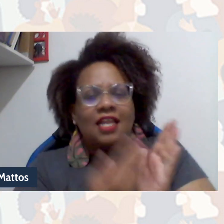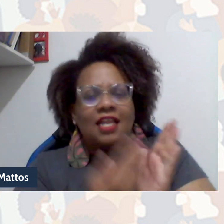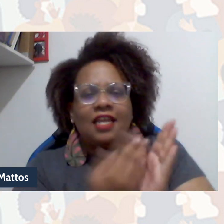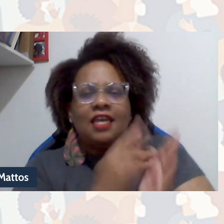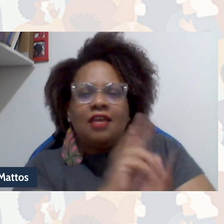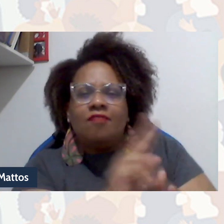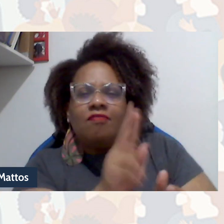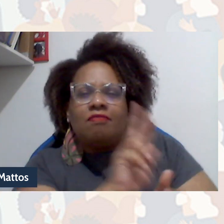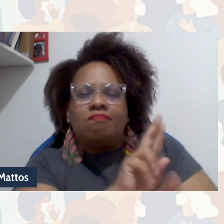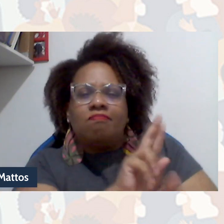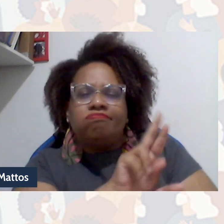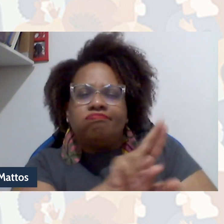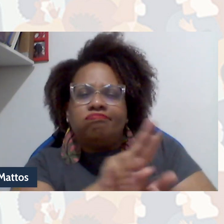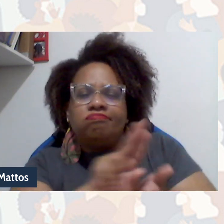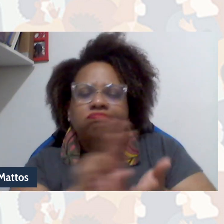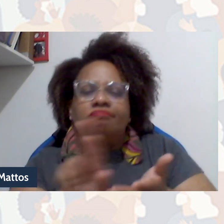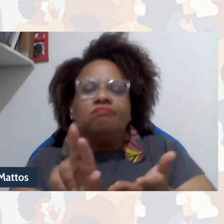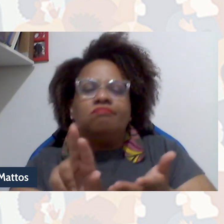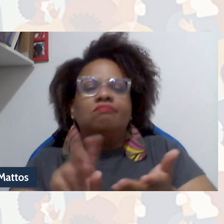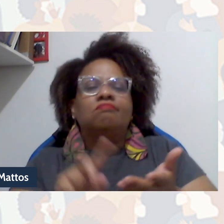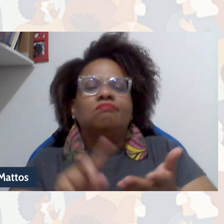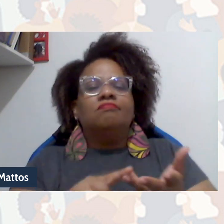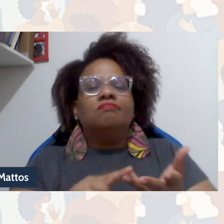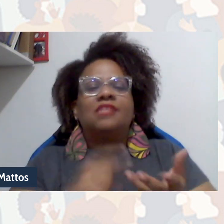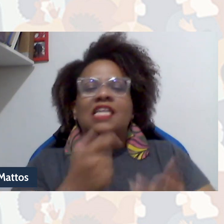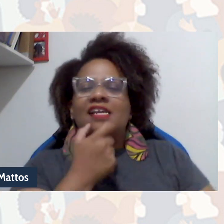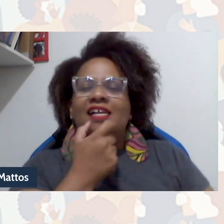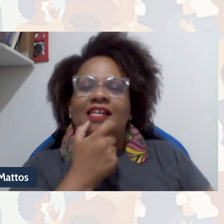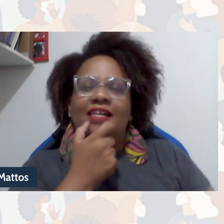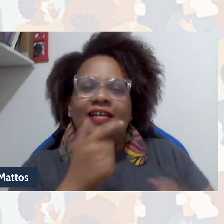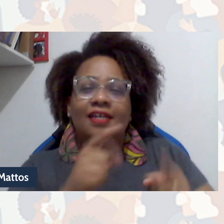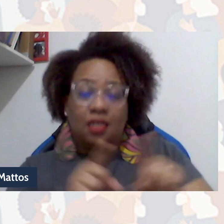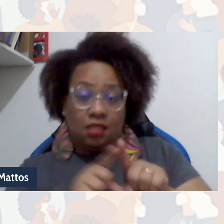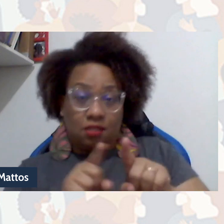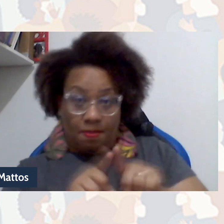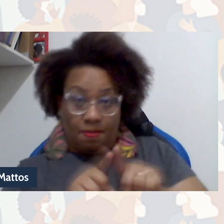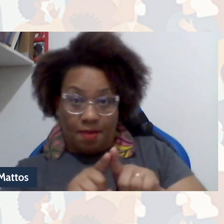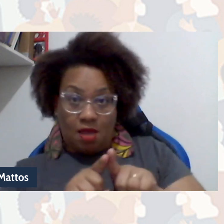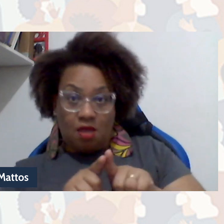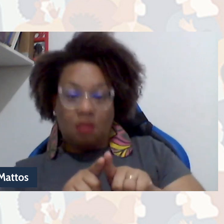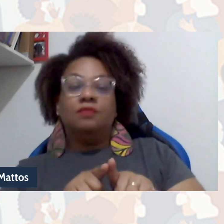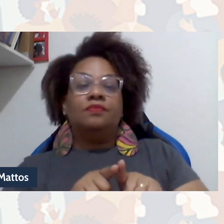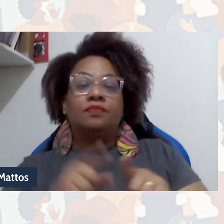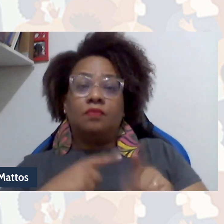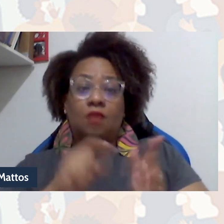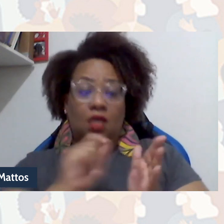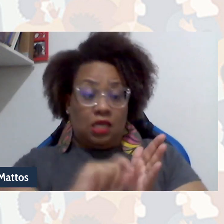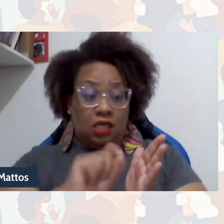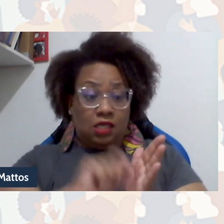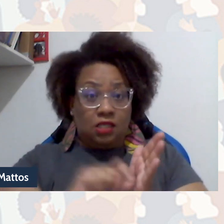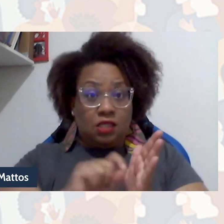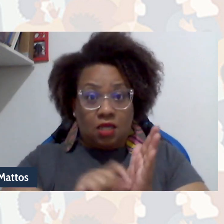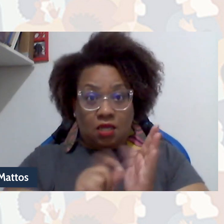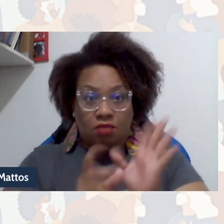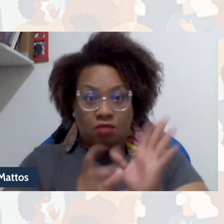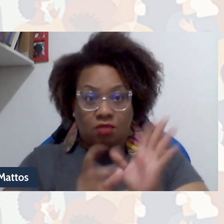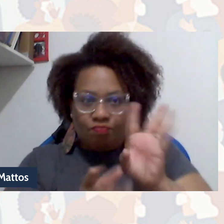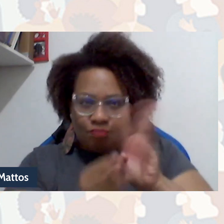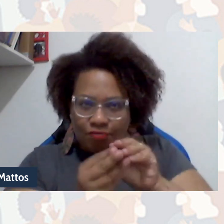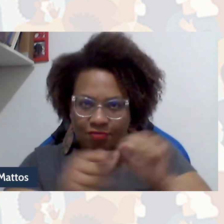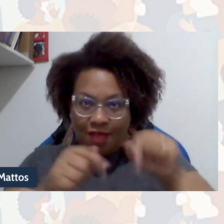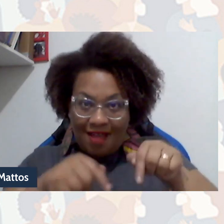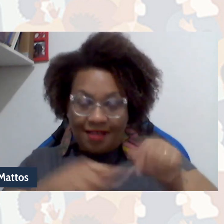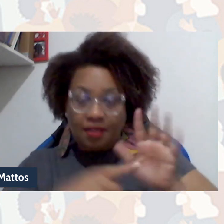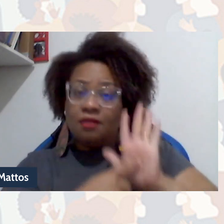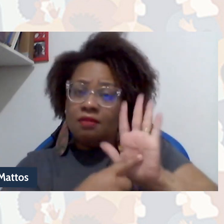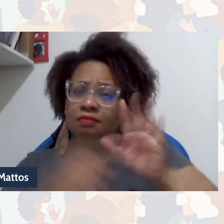Dowsher, Native Tongue, de Elgin, brevemente descritos aqui nessa apresentação, são exemplos de ficção científica feminista,